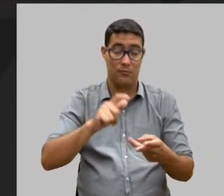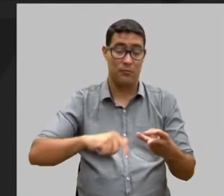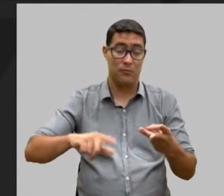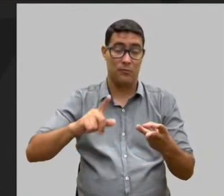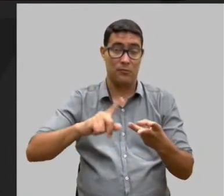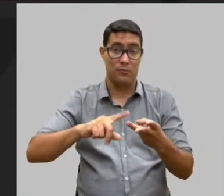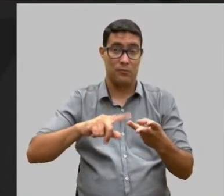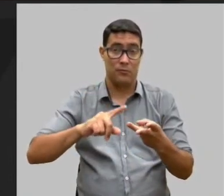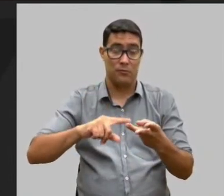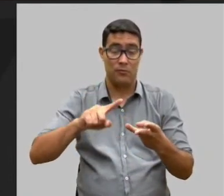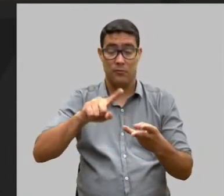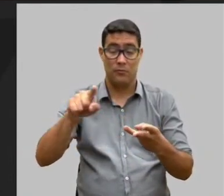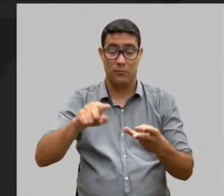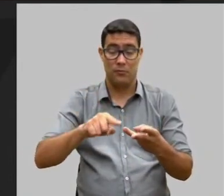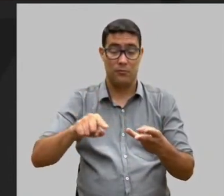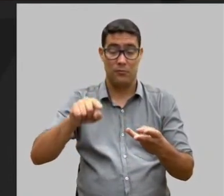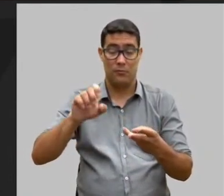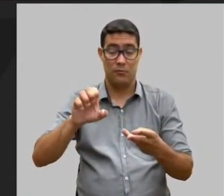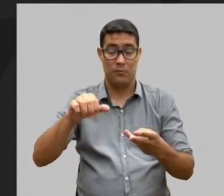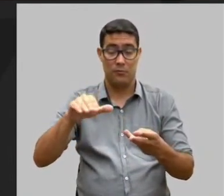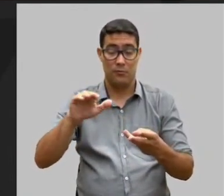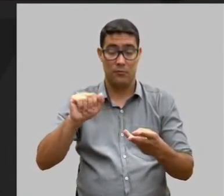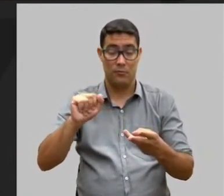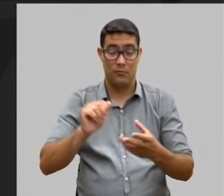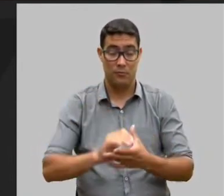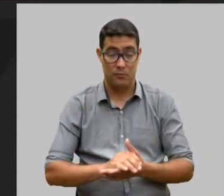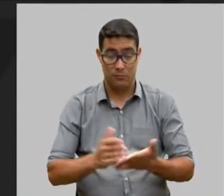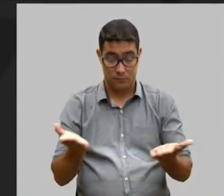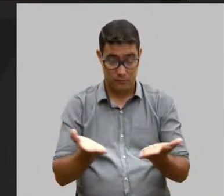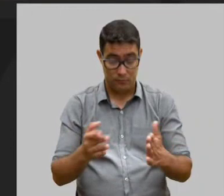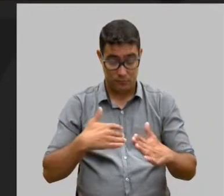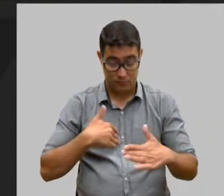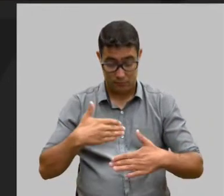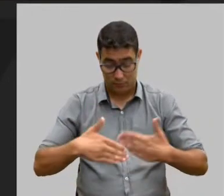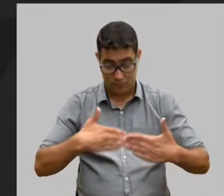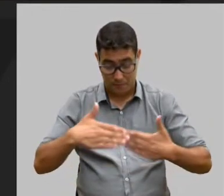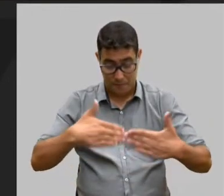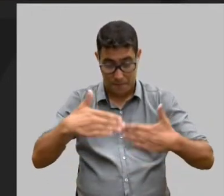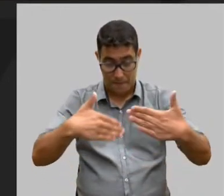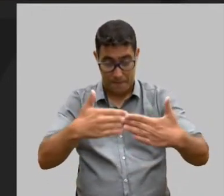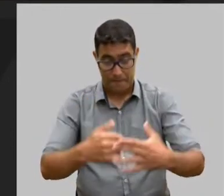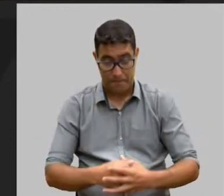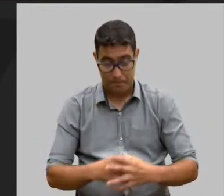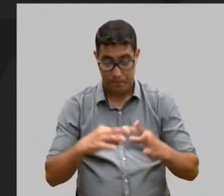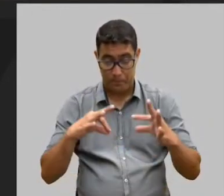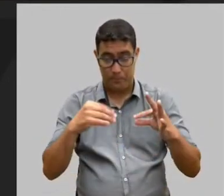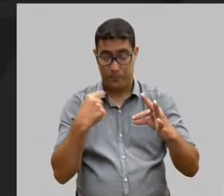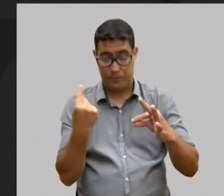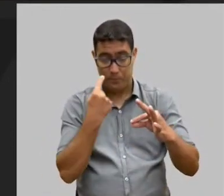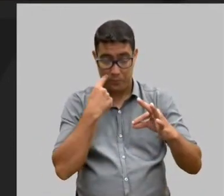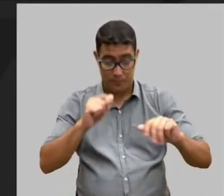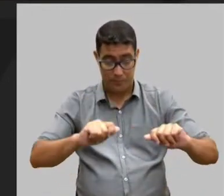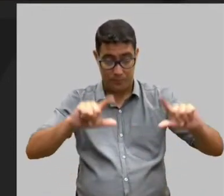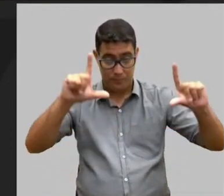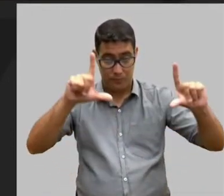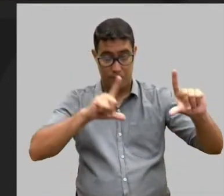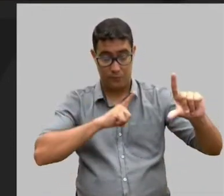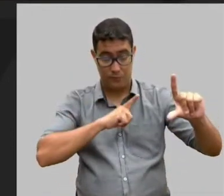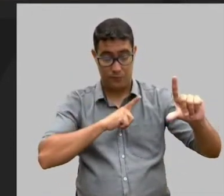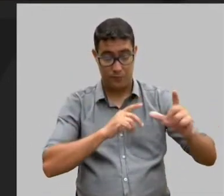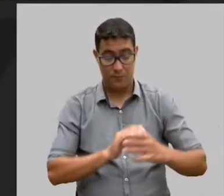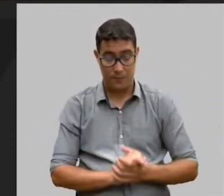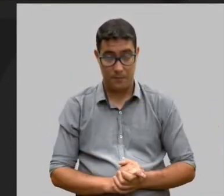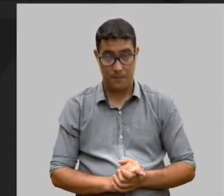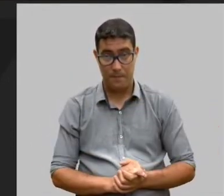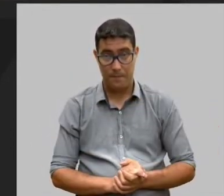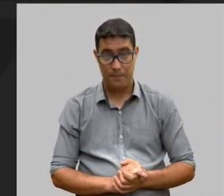e Zema como é que foi a evolução todo mundo vendo aí de modo geral então aqui eu